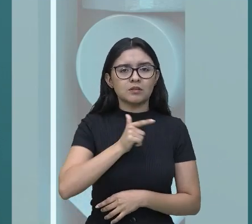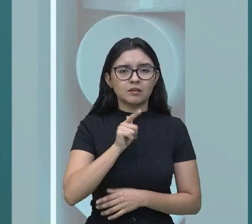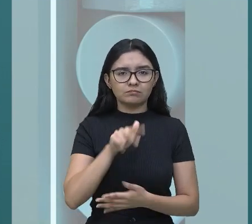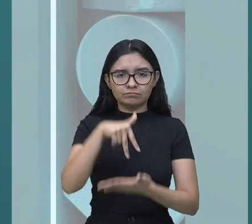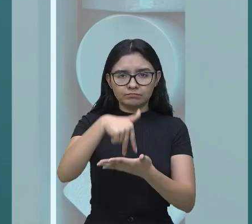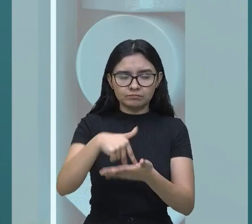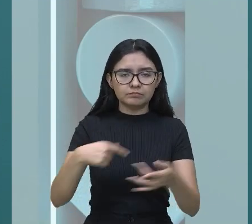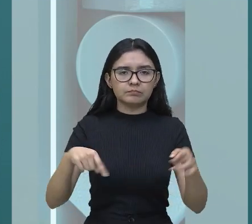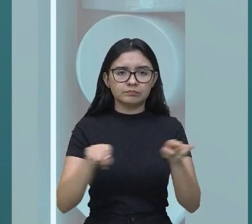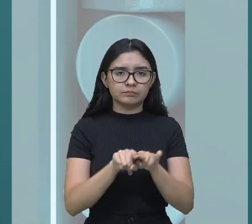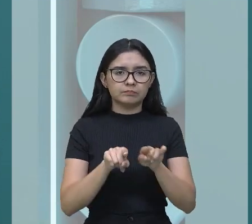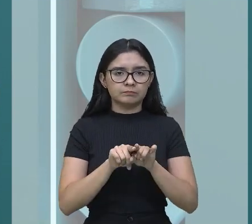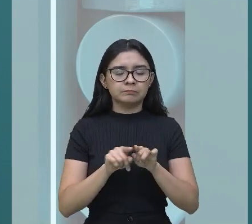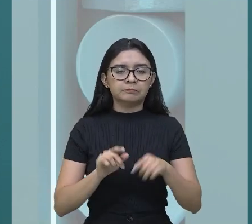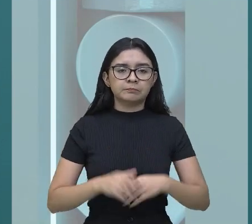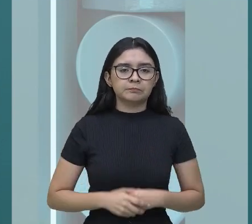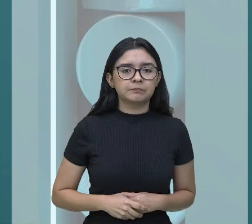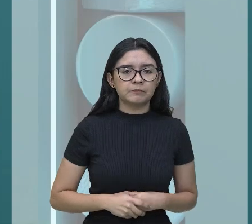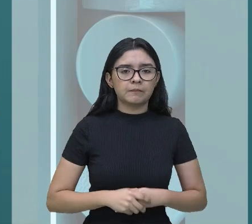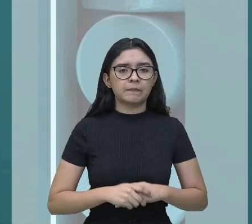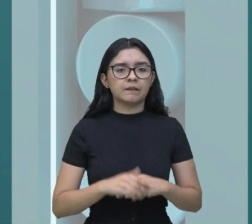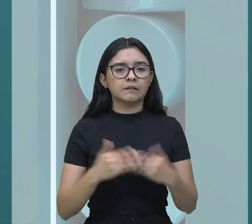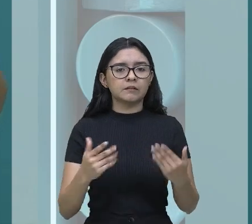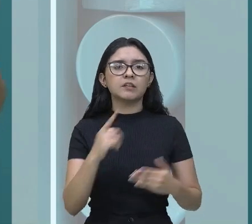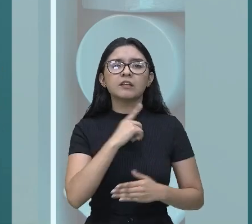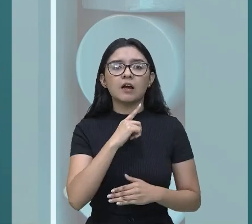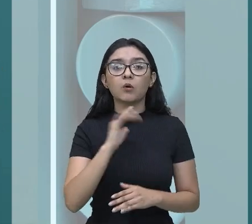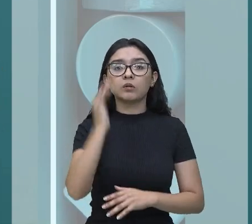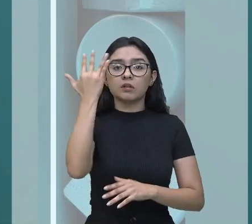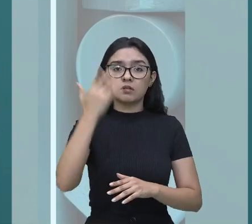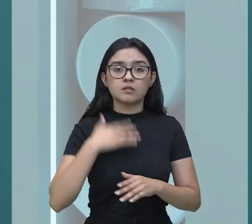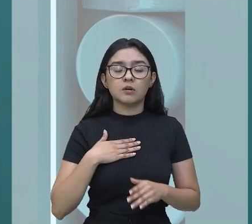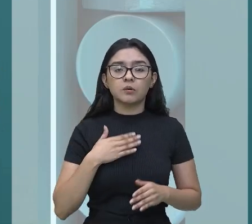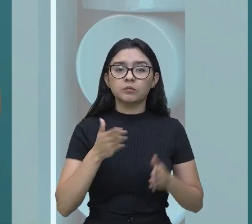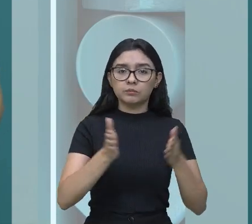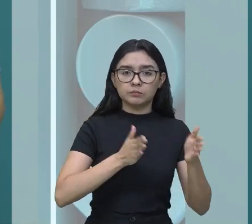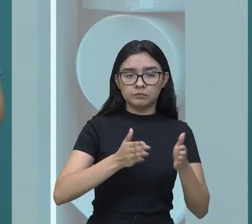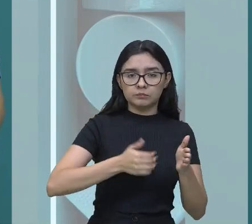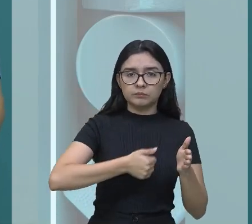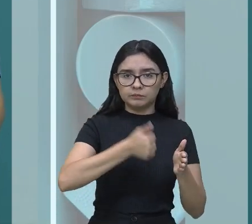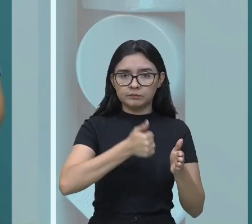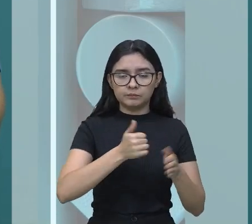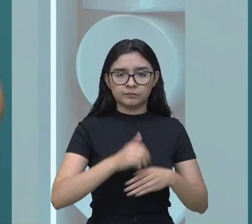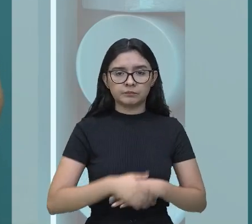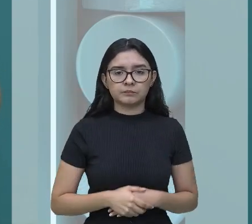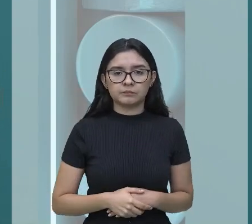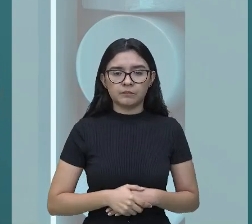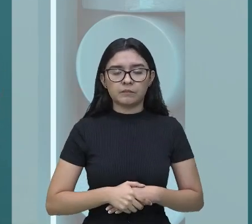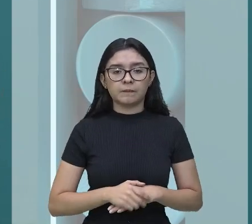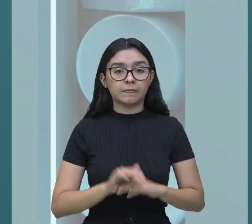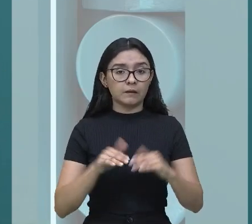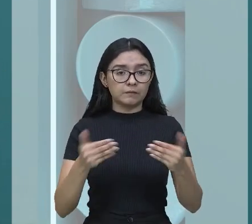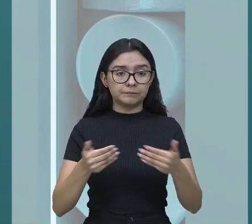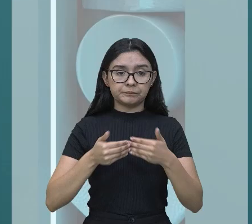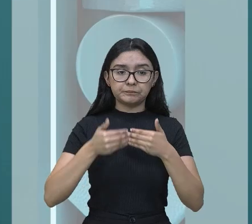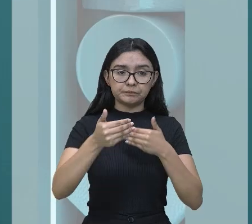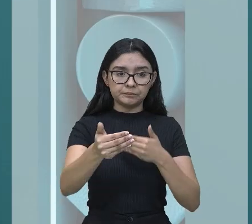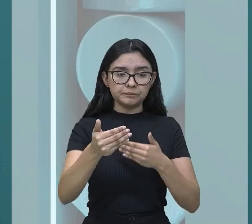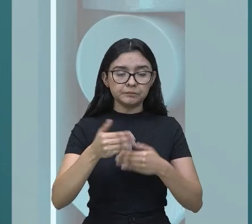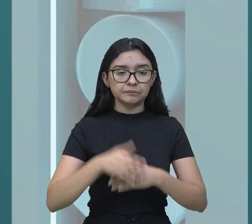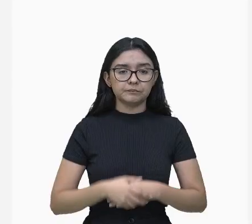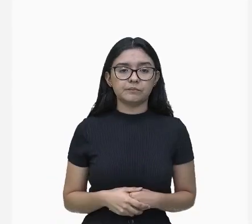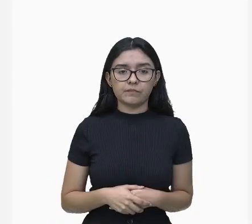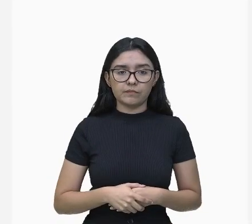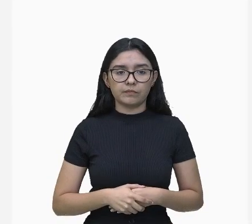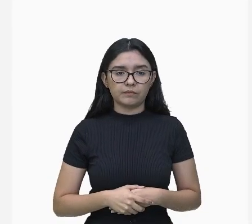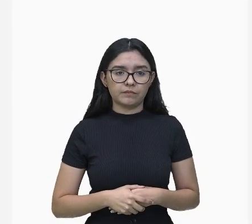enfrentar o estranhamento inicial que as pessoas tiverem em relação à arte modernista, ok? Então, avançando aí no nosso